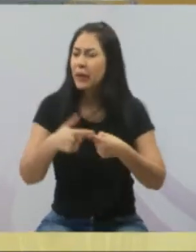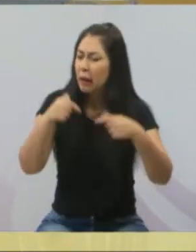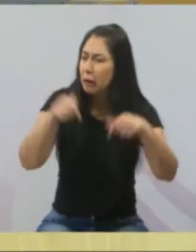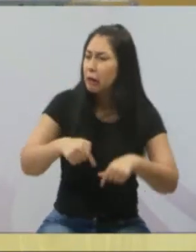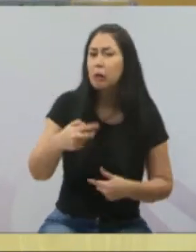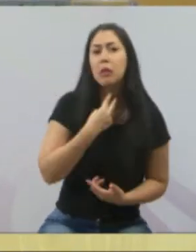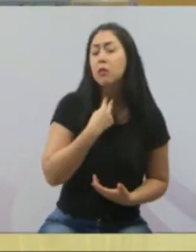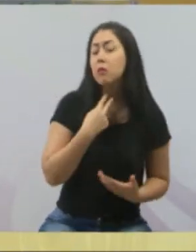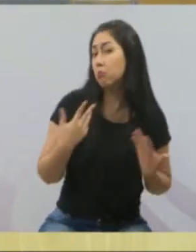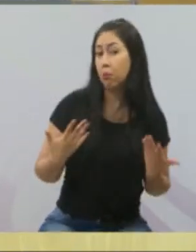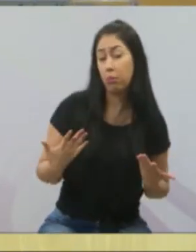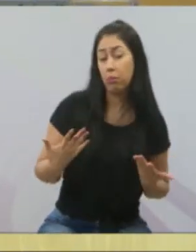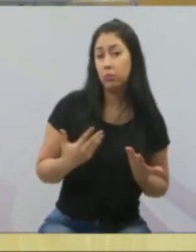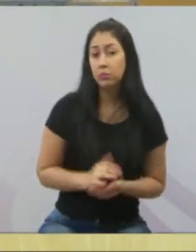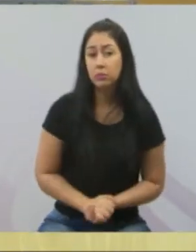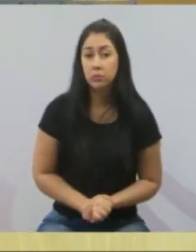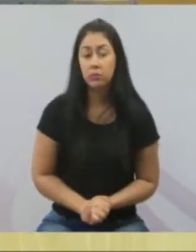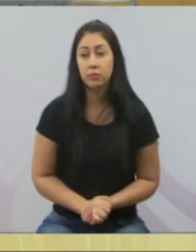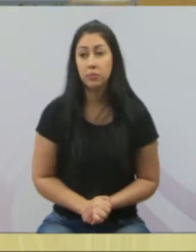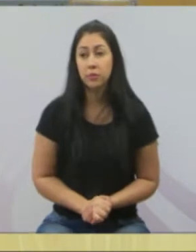quem mais precisa.